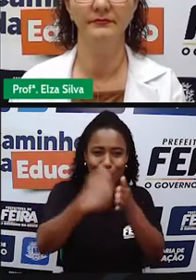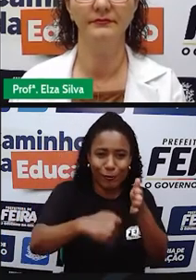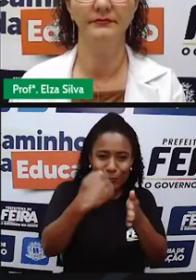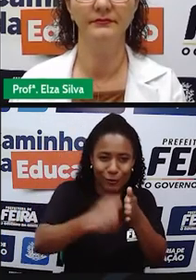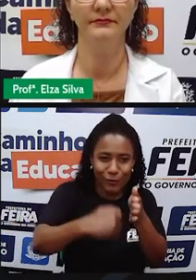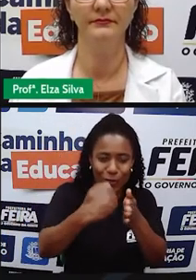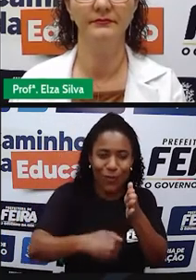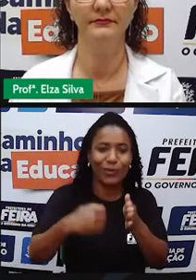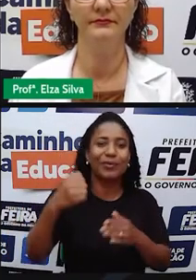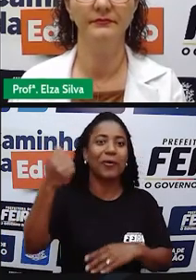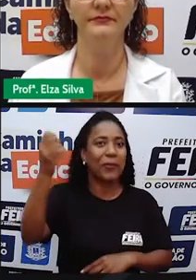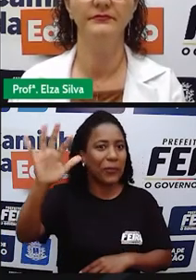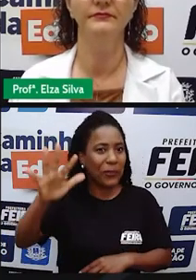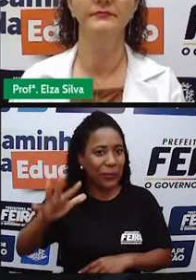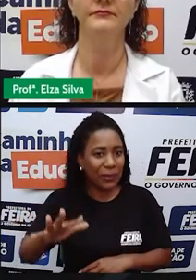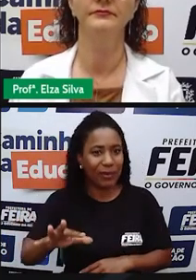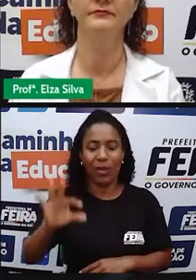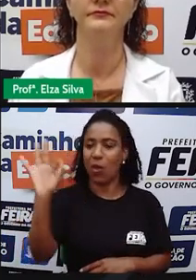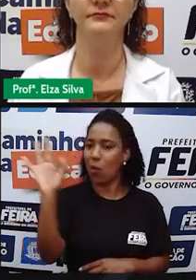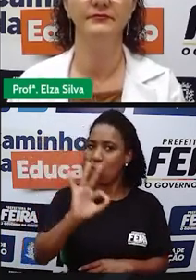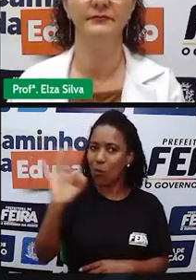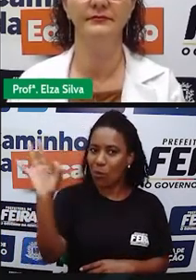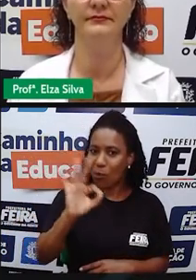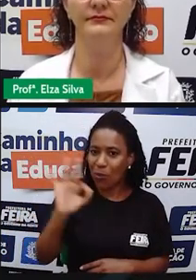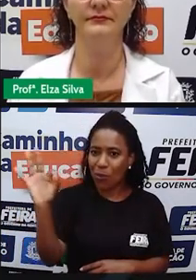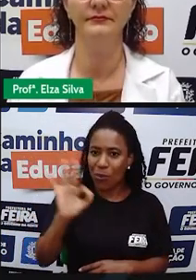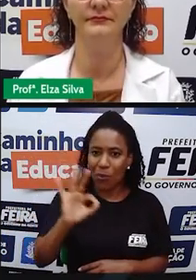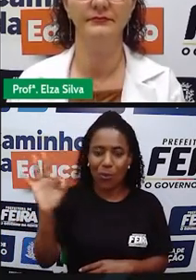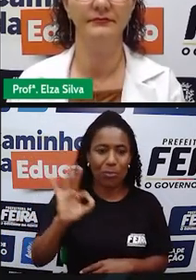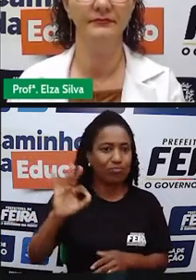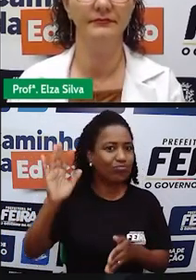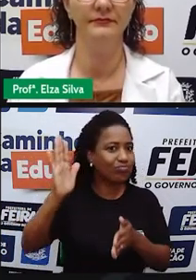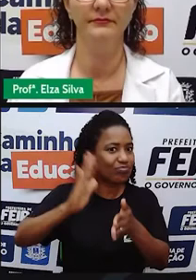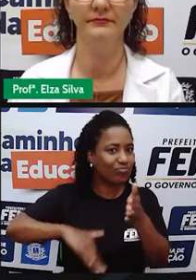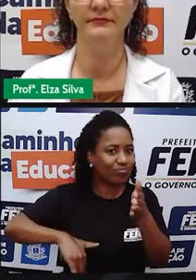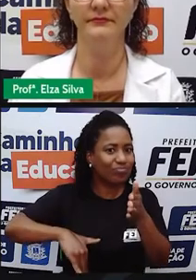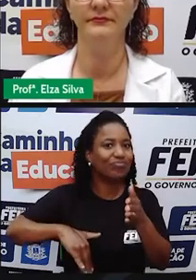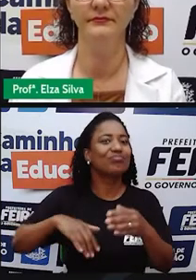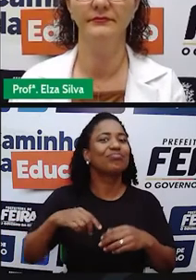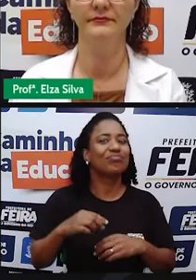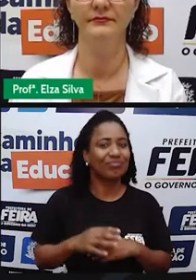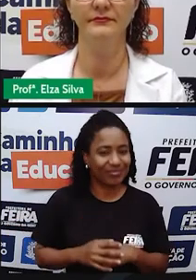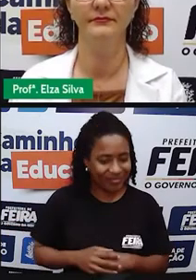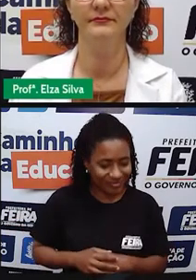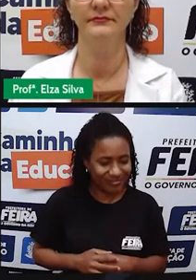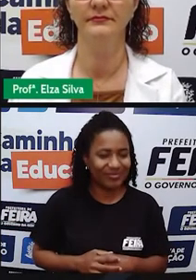a porcentagem em que vai ser retirado, né, no valor do preço total.